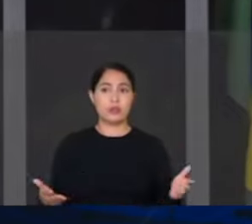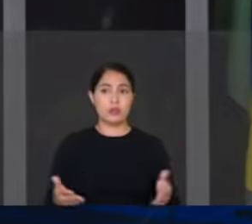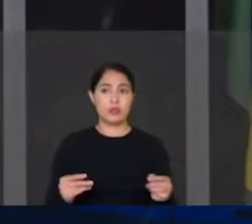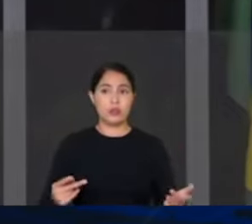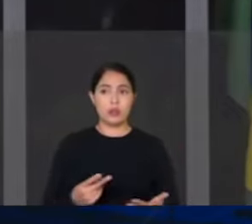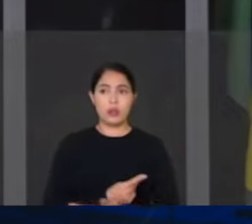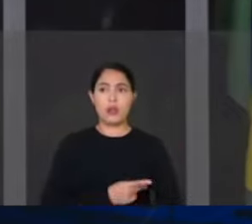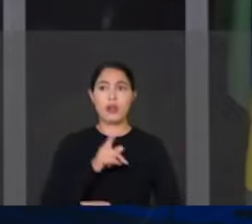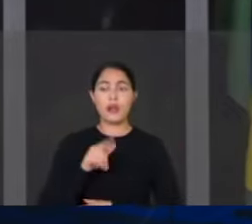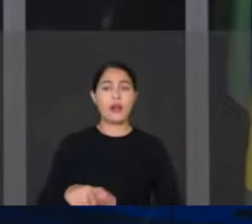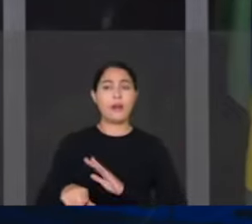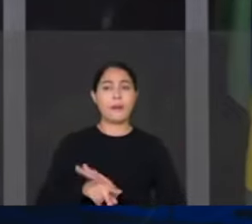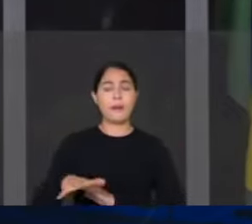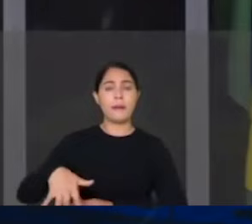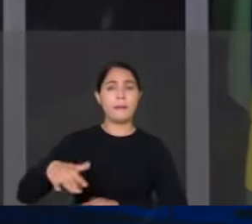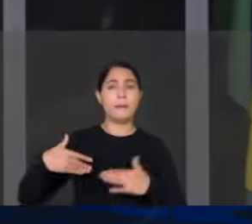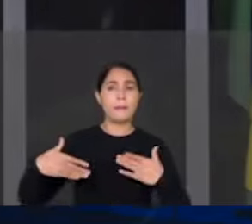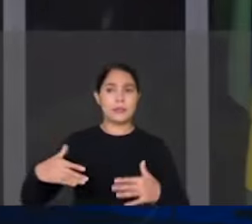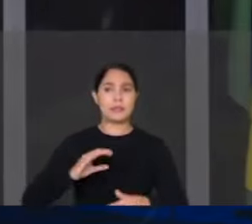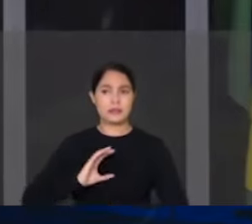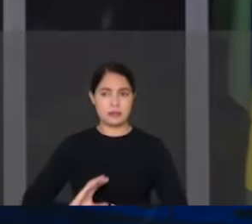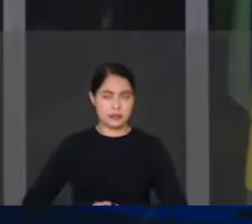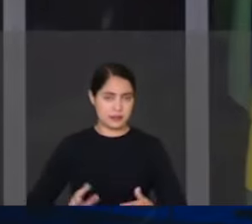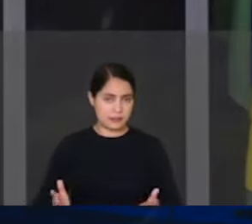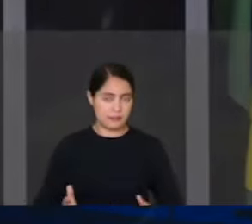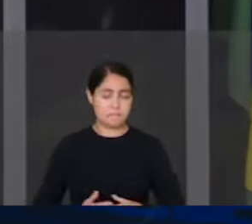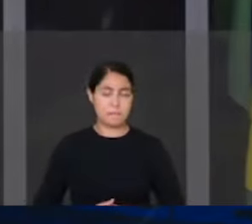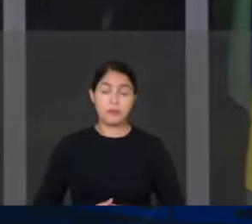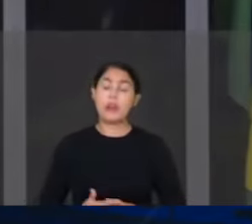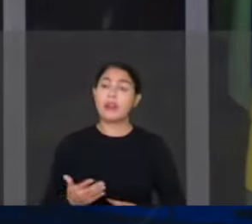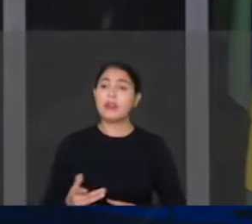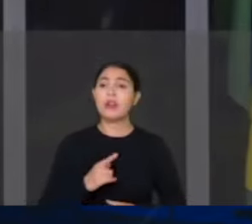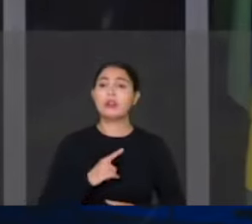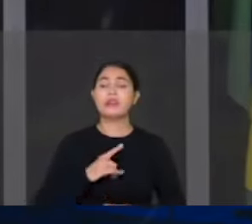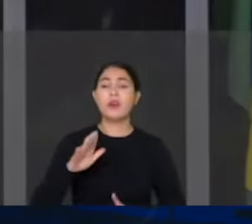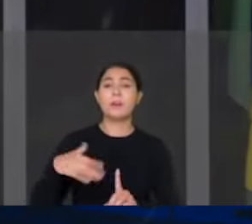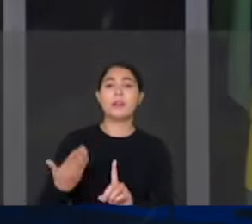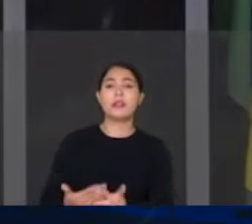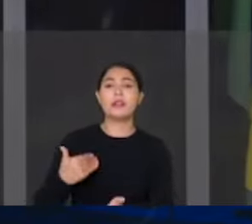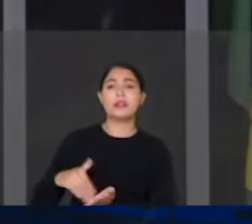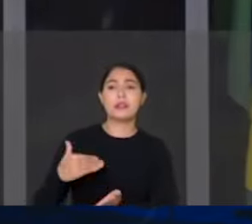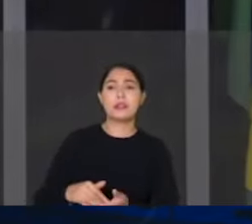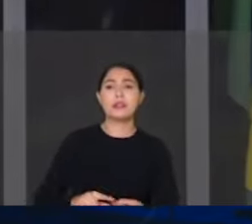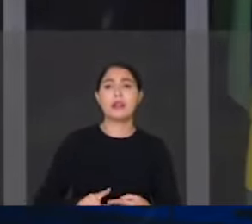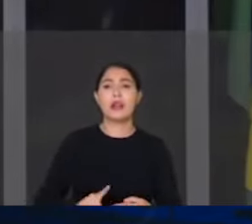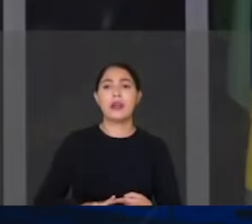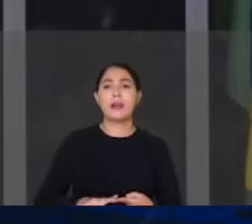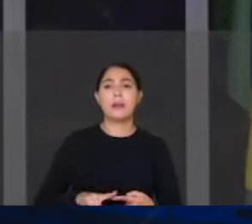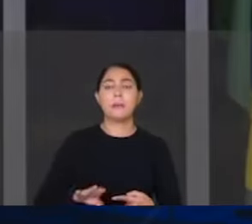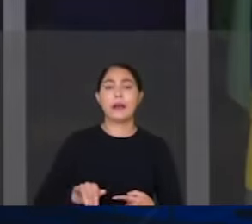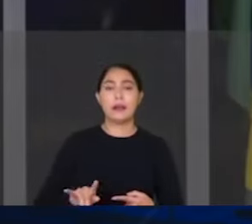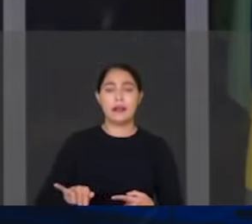Cidadania, e fazer uma homenagem a todos os secretários, ao Marcelo Magalhães, o secretário especial de esportes, ao André